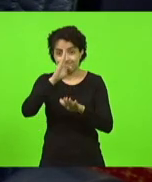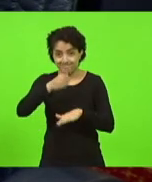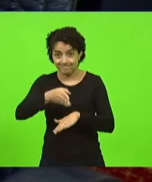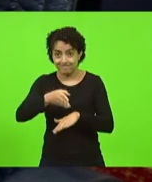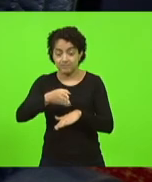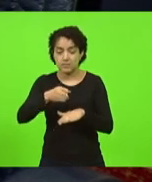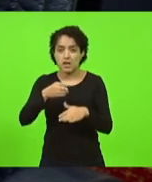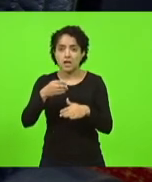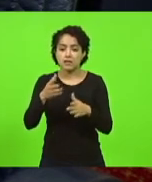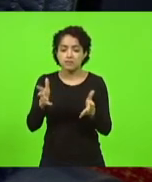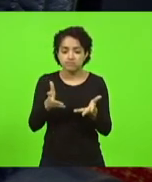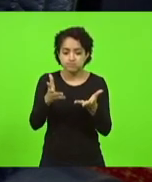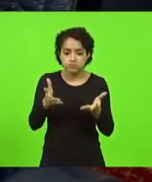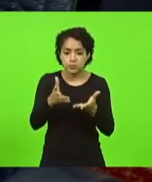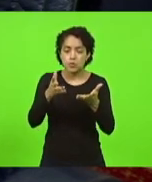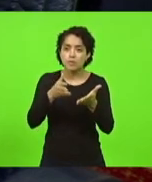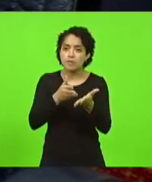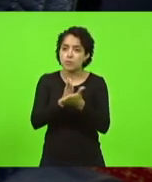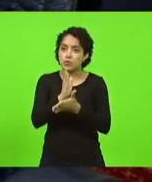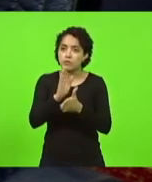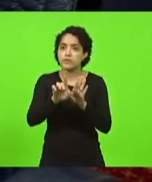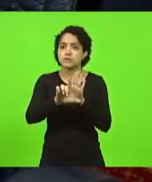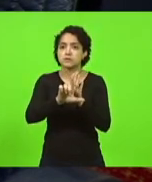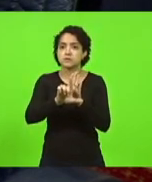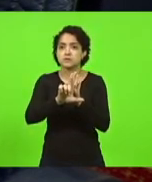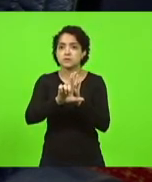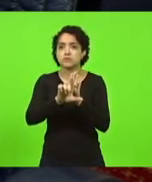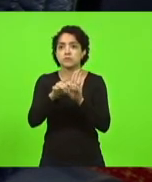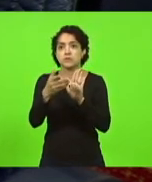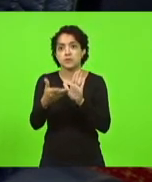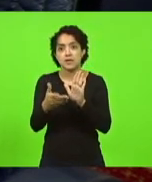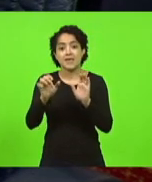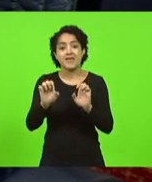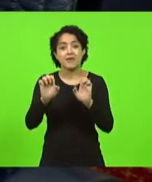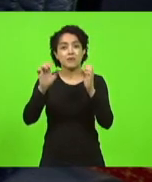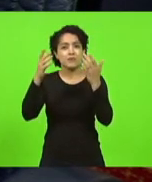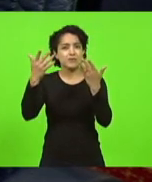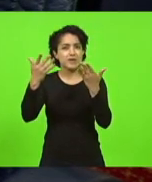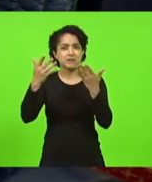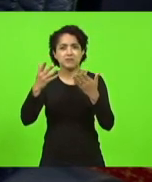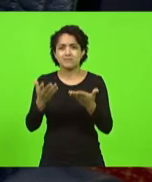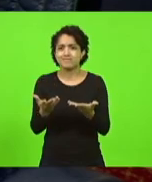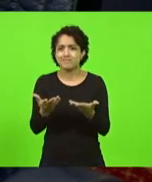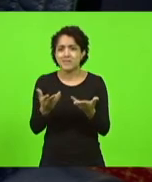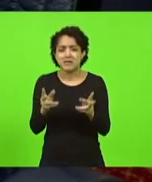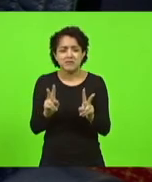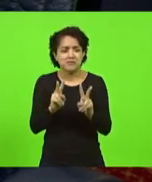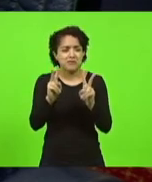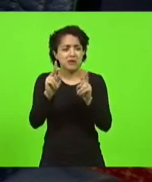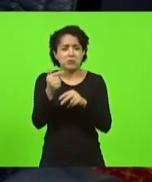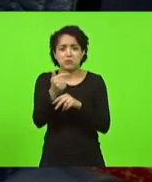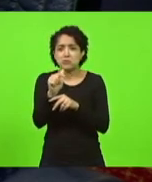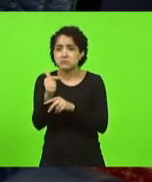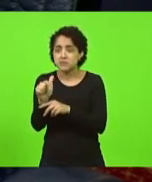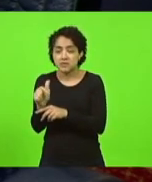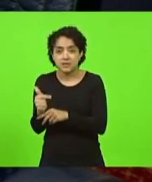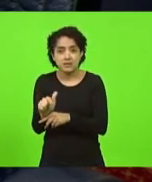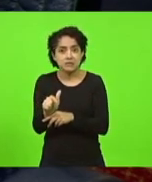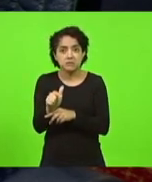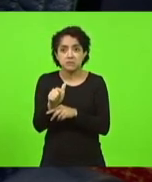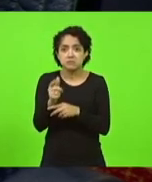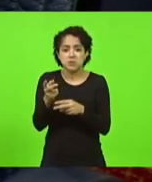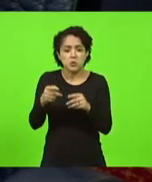possa promover a aprovação dessa lei, porque, de fato, é um evento que não agrega nenhum valor, não faz parte da nossa